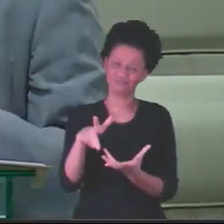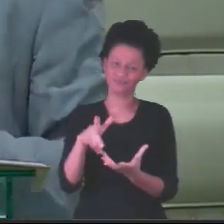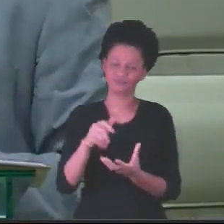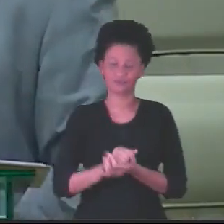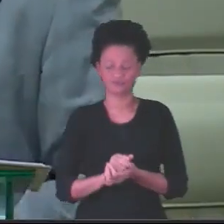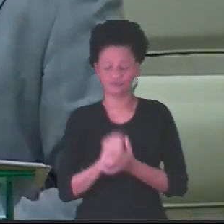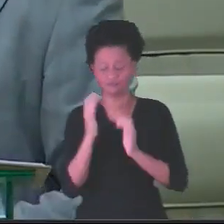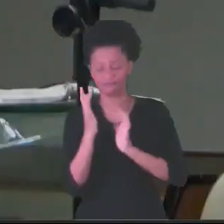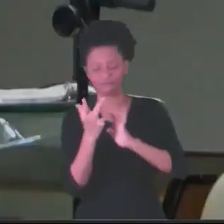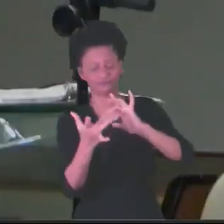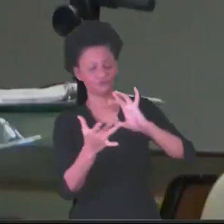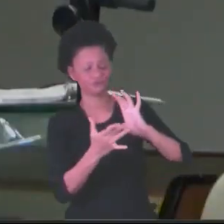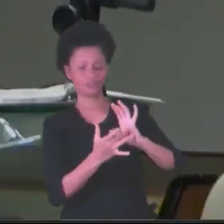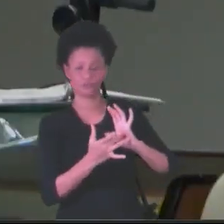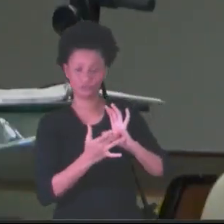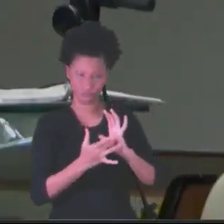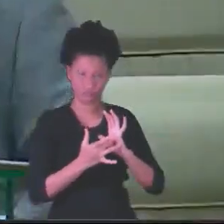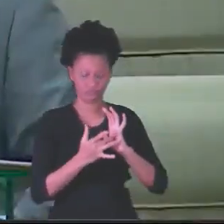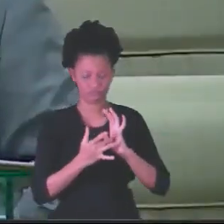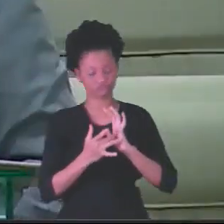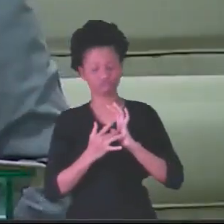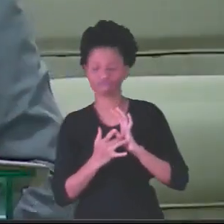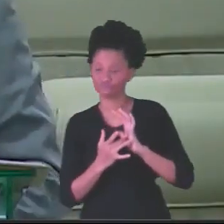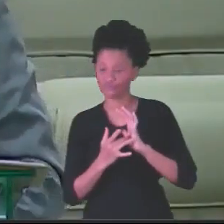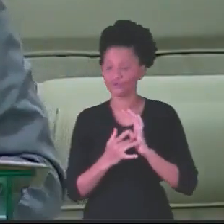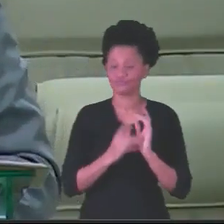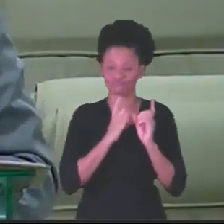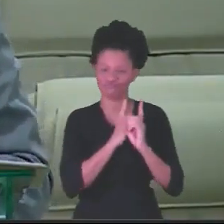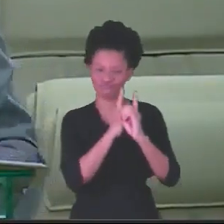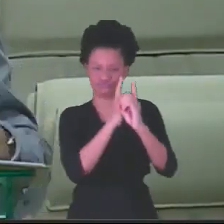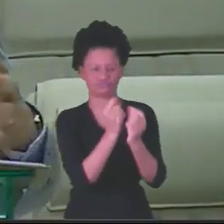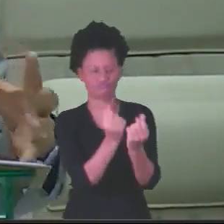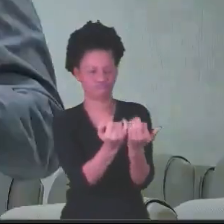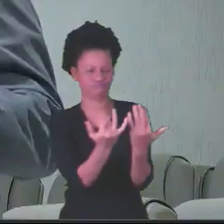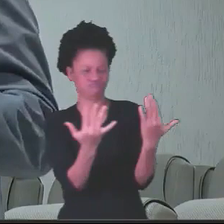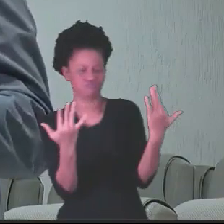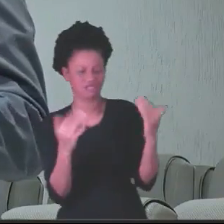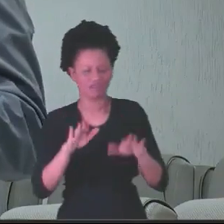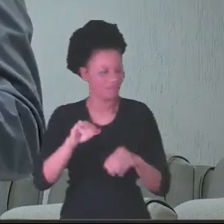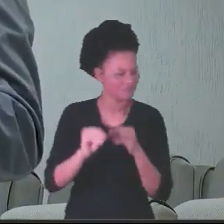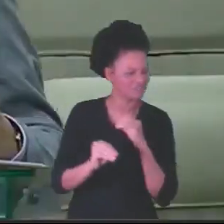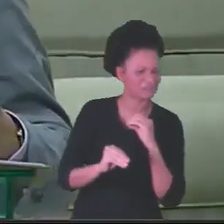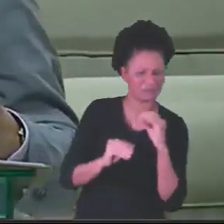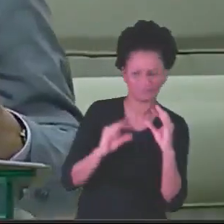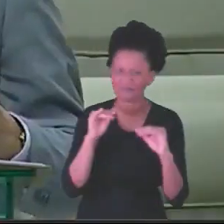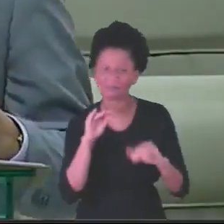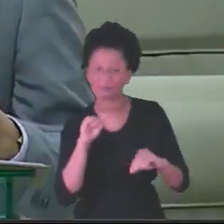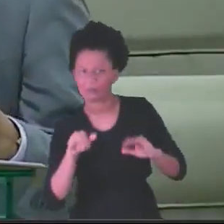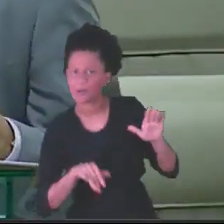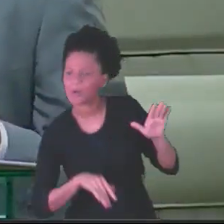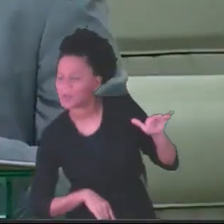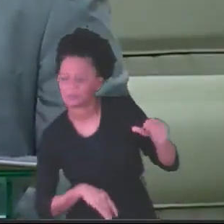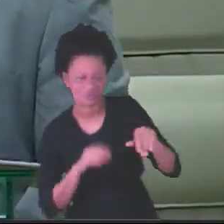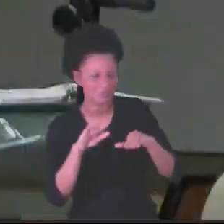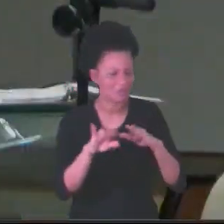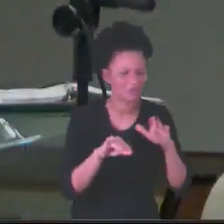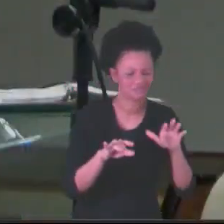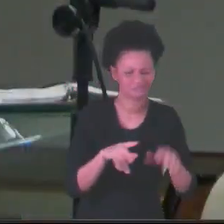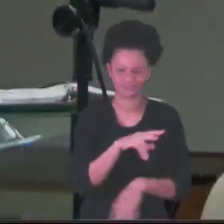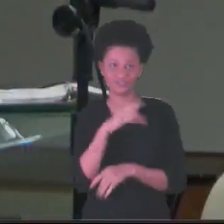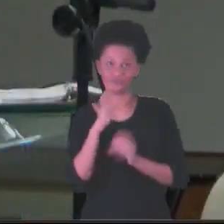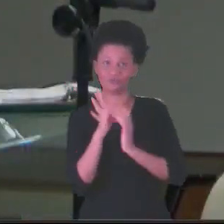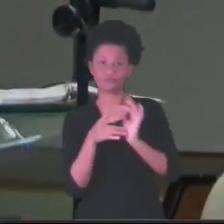está reunido com seus discípulos e ele percebe o gorgurinho e em que eles estão